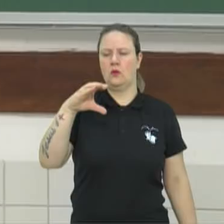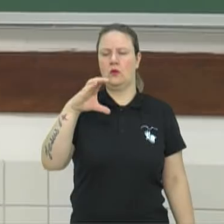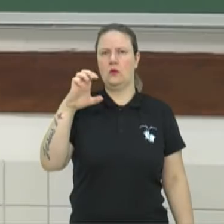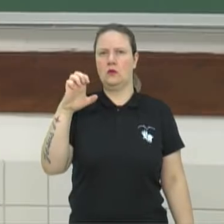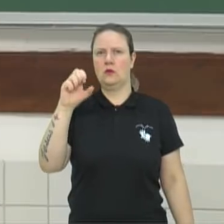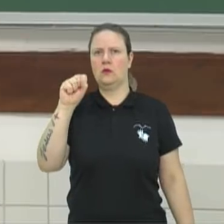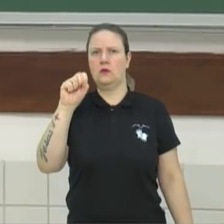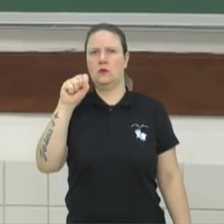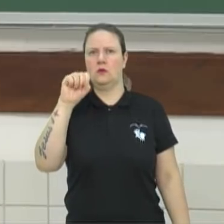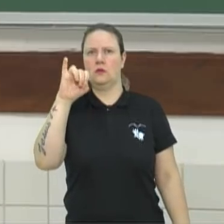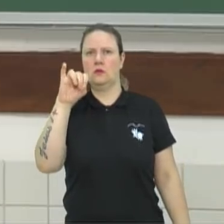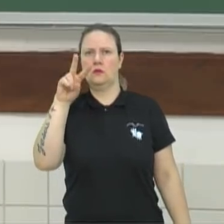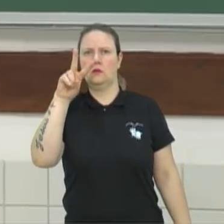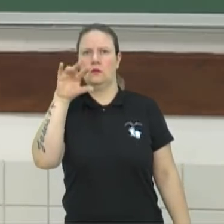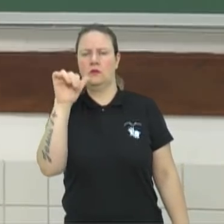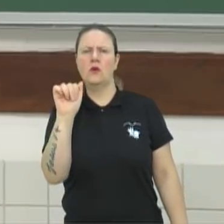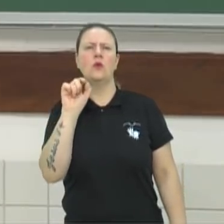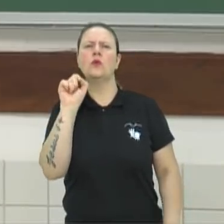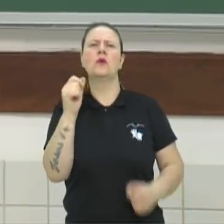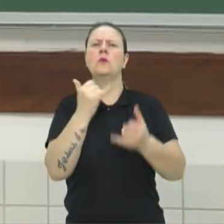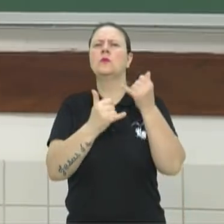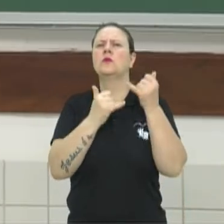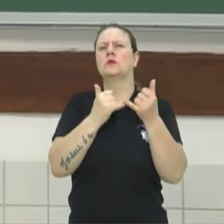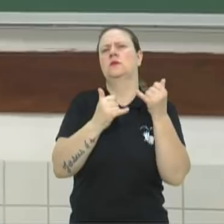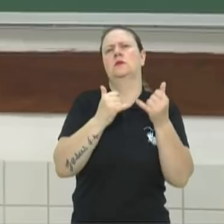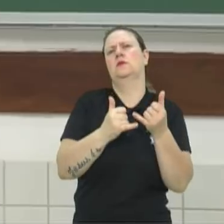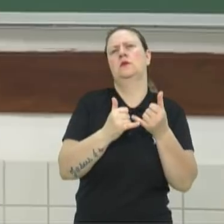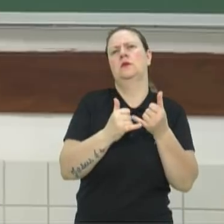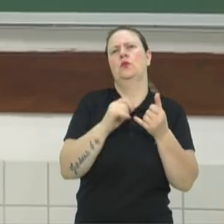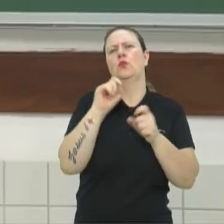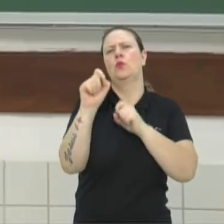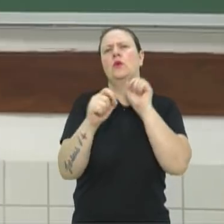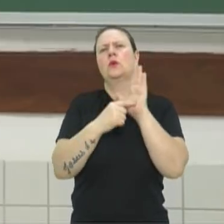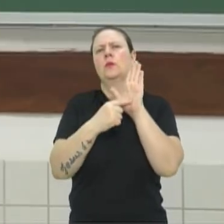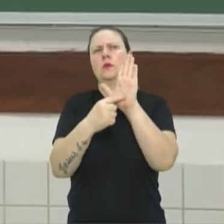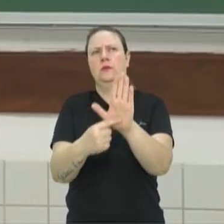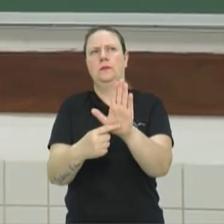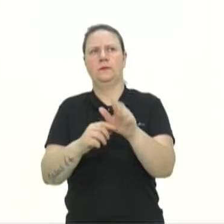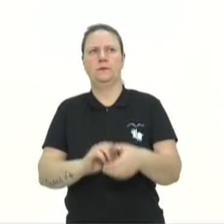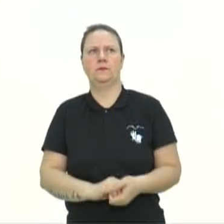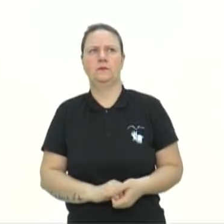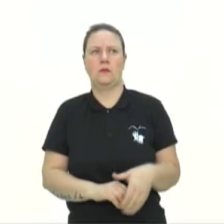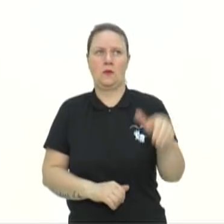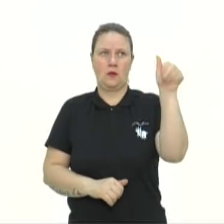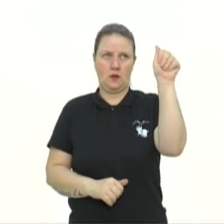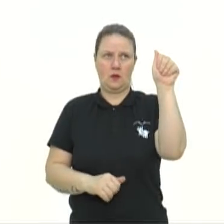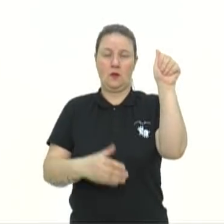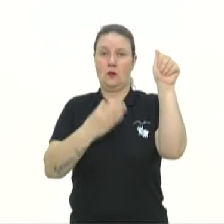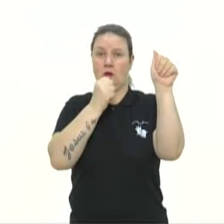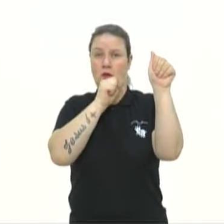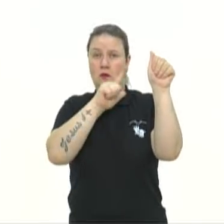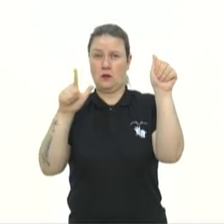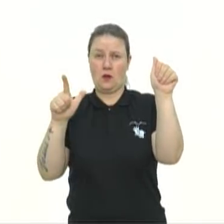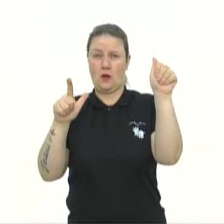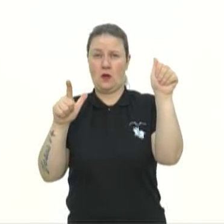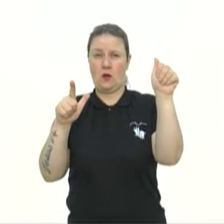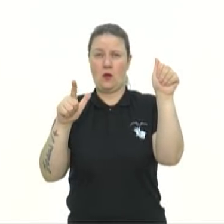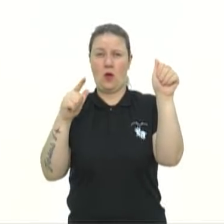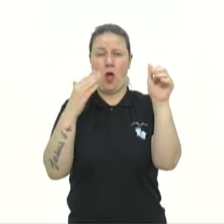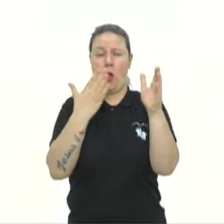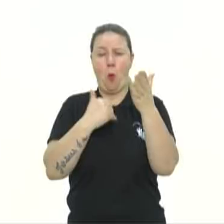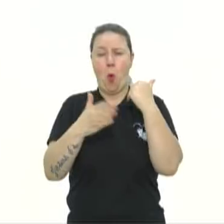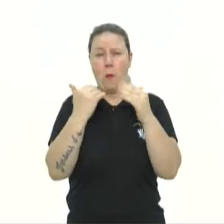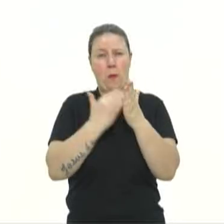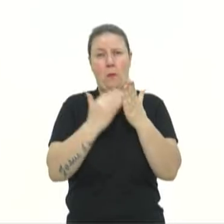é parecida com essa outra que a gente estava vendo? Qual apresenta uma concessão? O sal em excesso faz mal à saúde? Essa é a letra